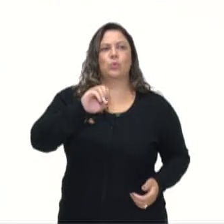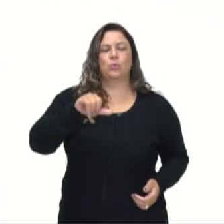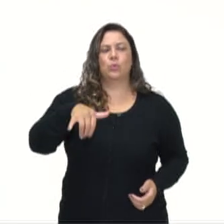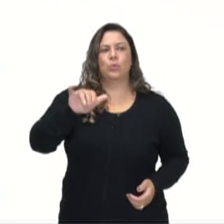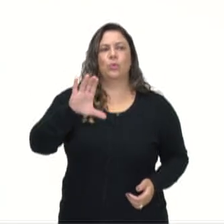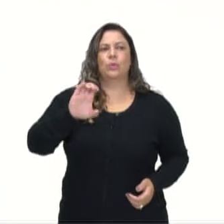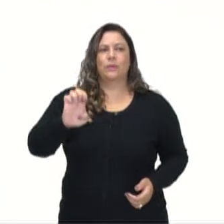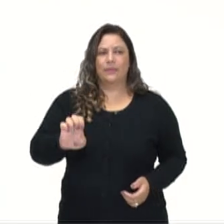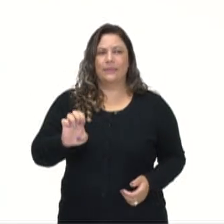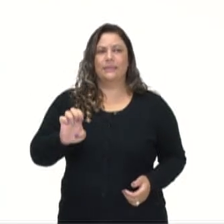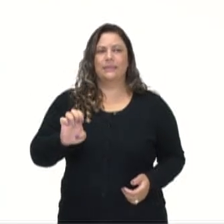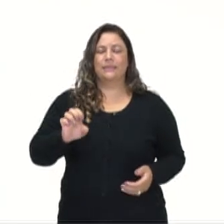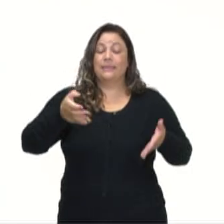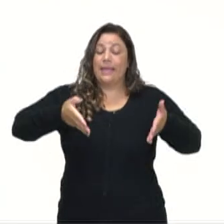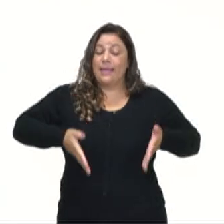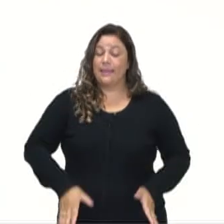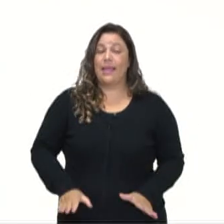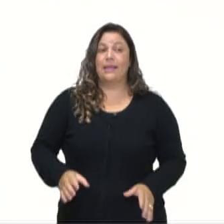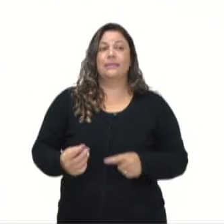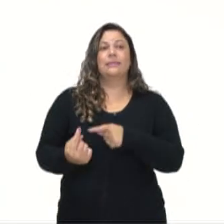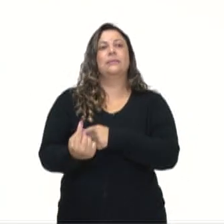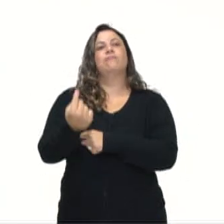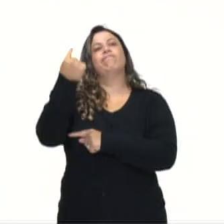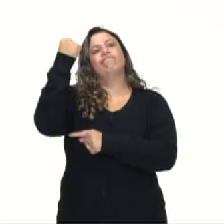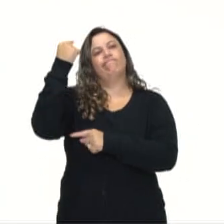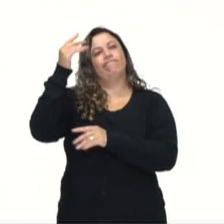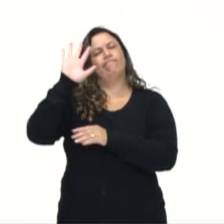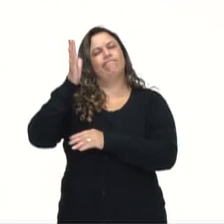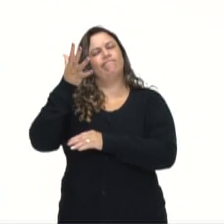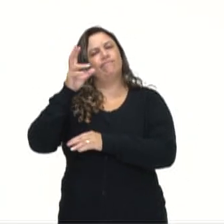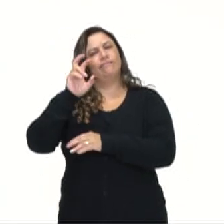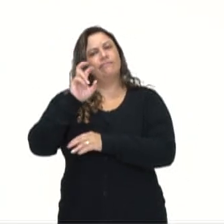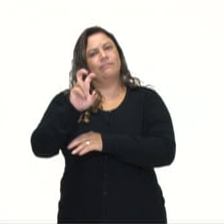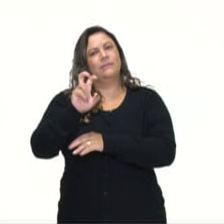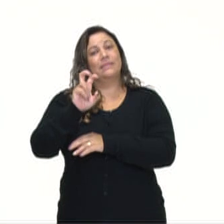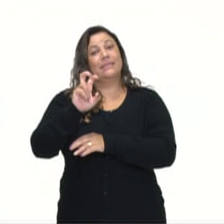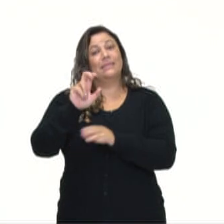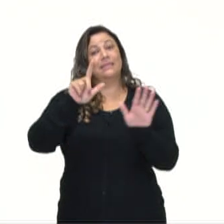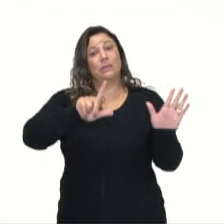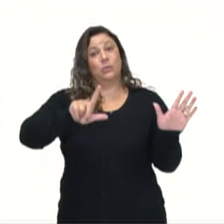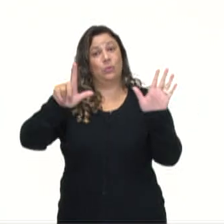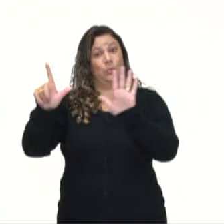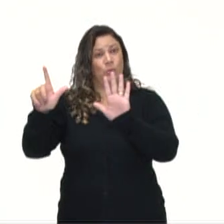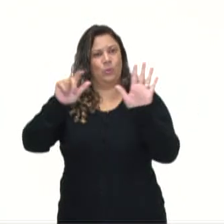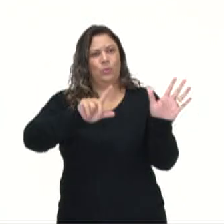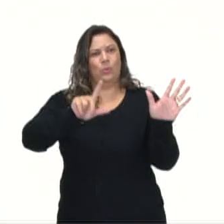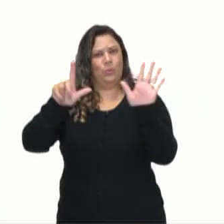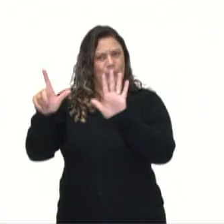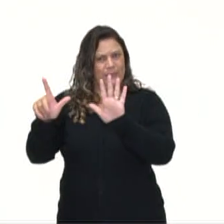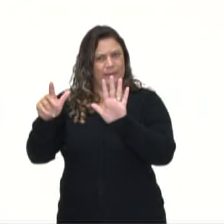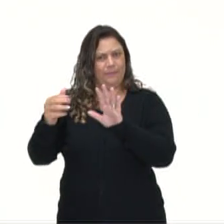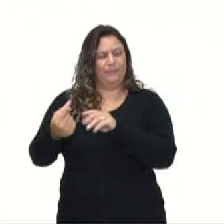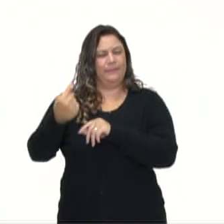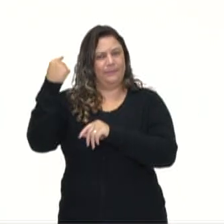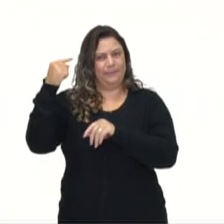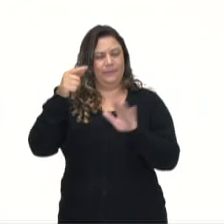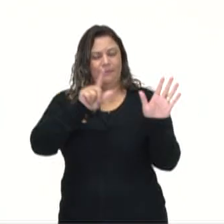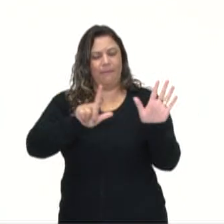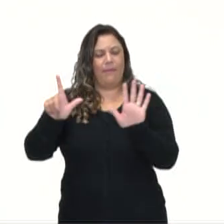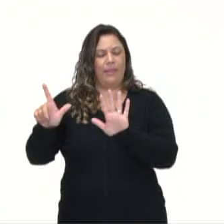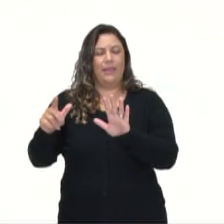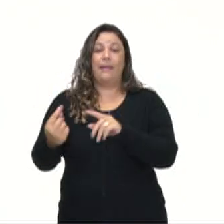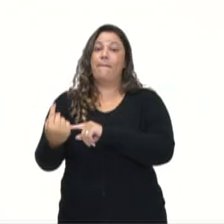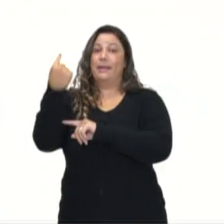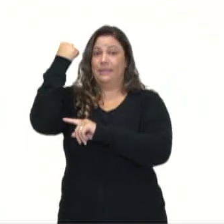há exatamente, ou seja, lá atrás, ela nasceu há 5 semanas. Exatamente 5 semanas atrás a Joyce